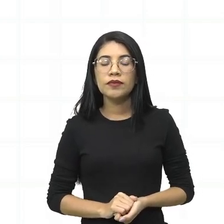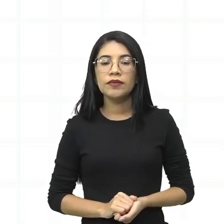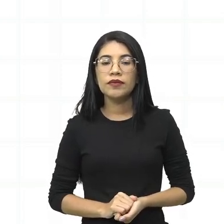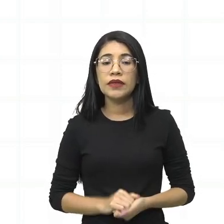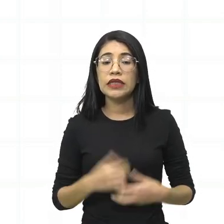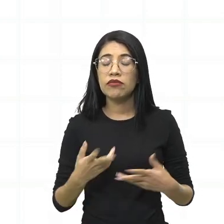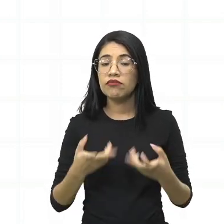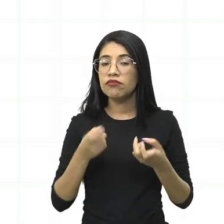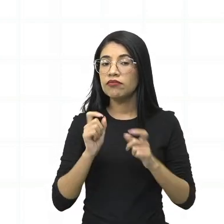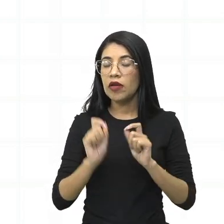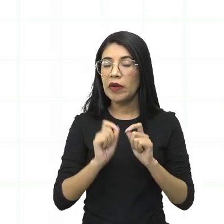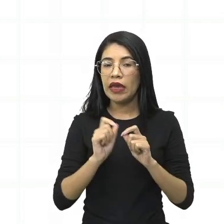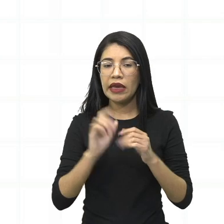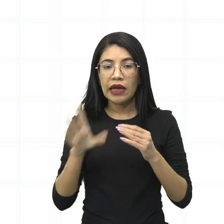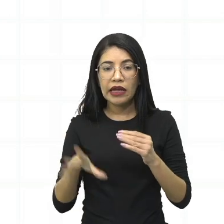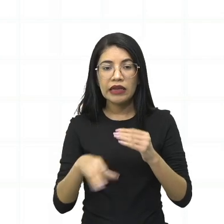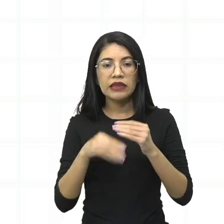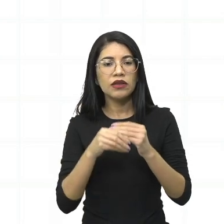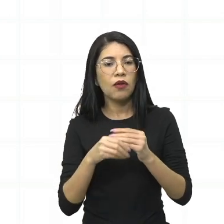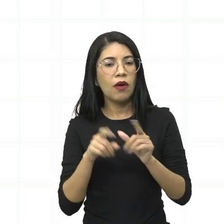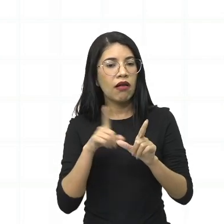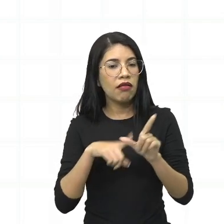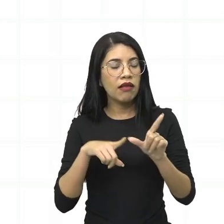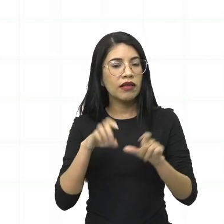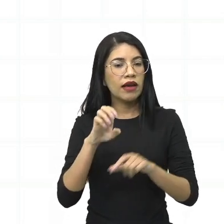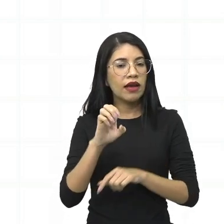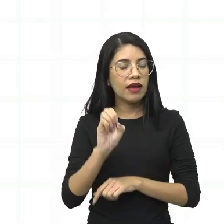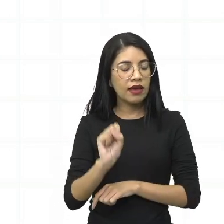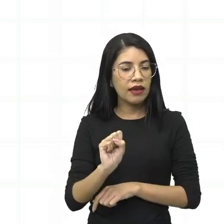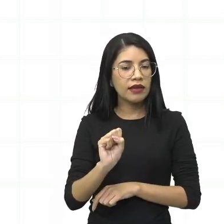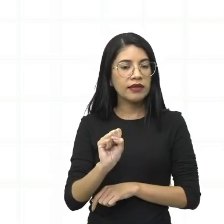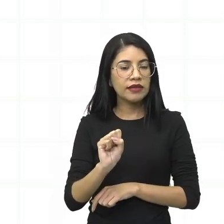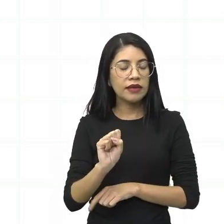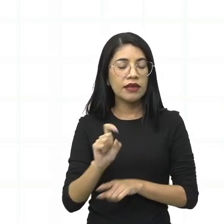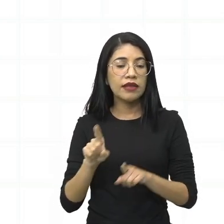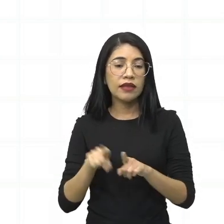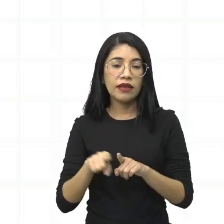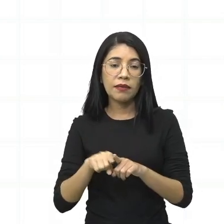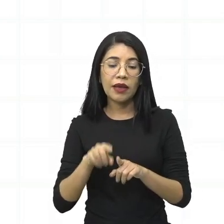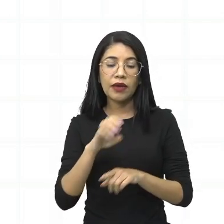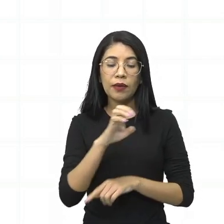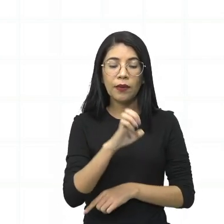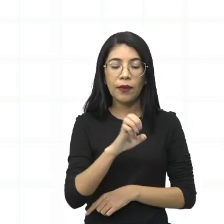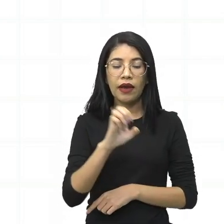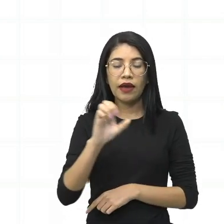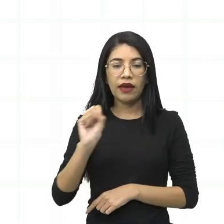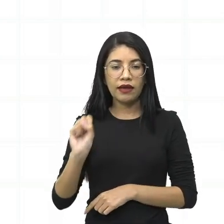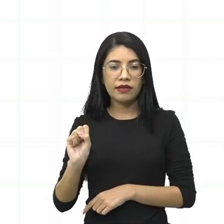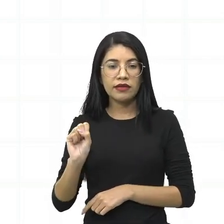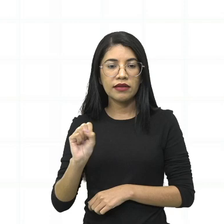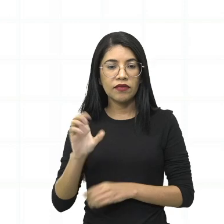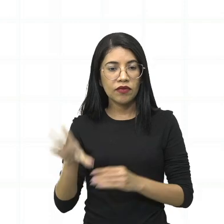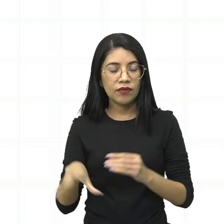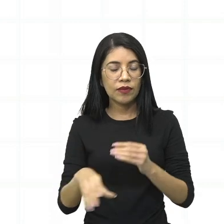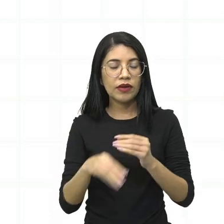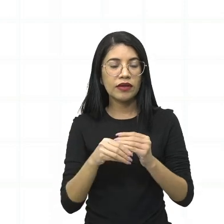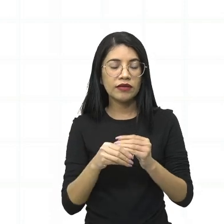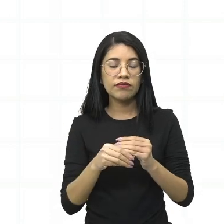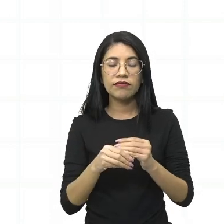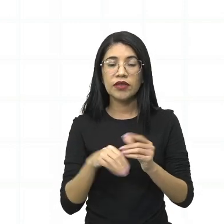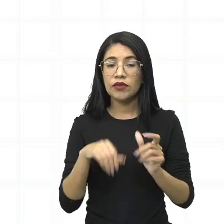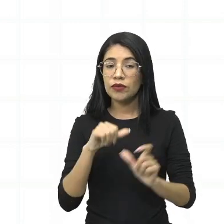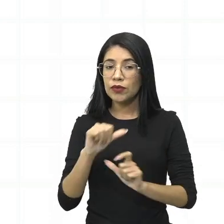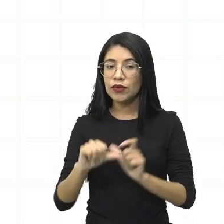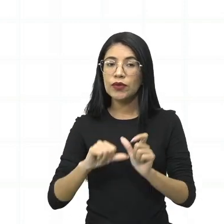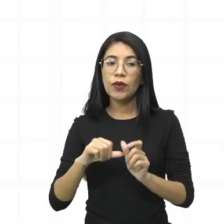Vejam que não é só o S que eu acrescentei o ES. Então, já não é a